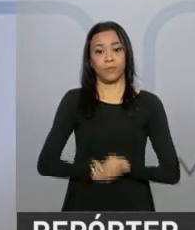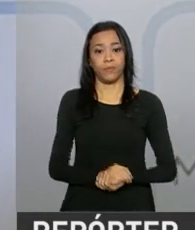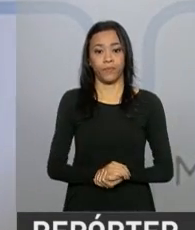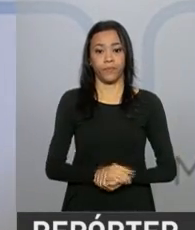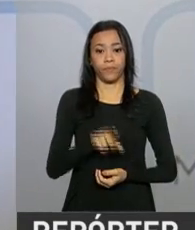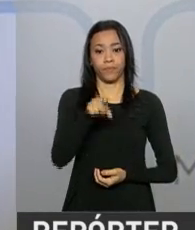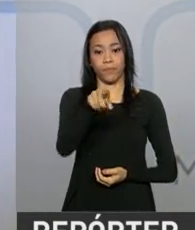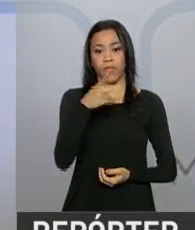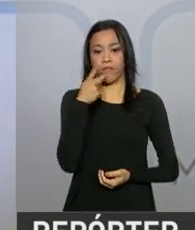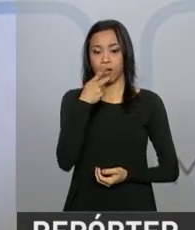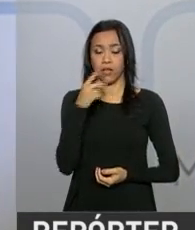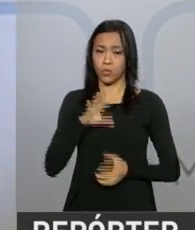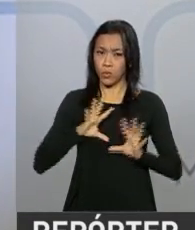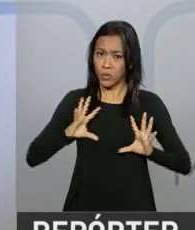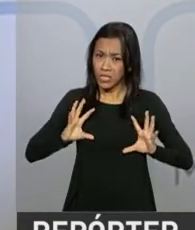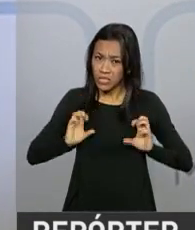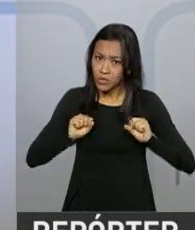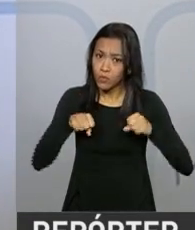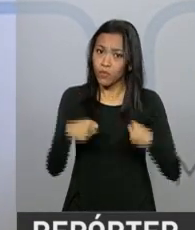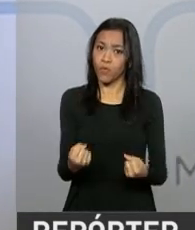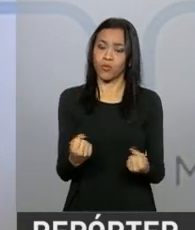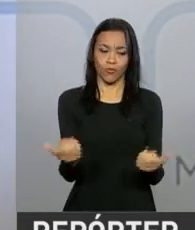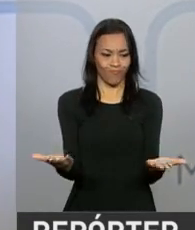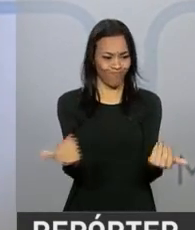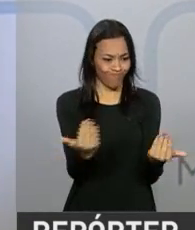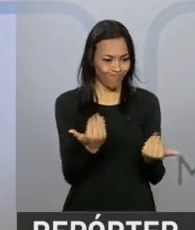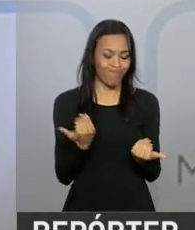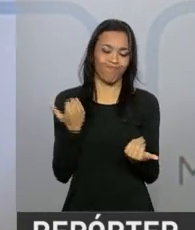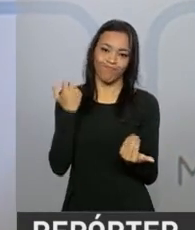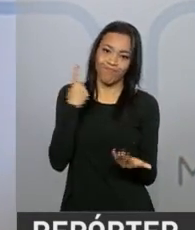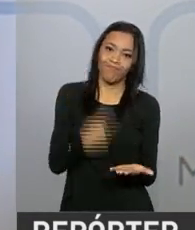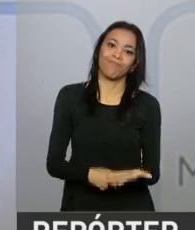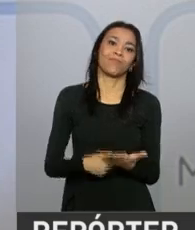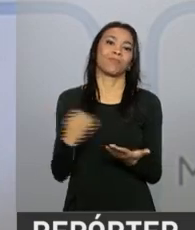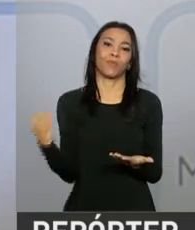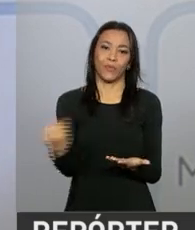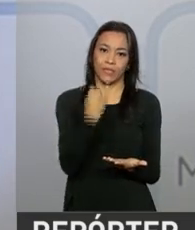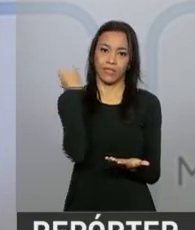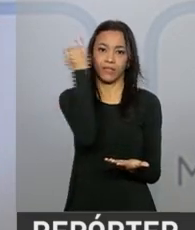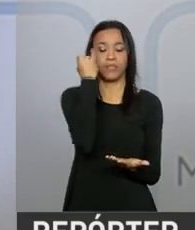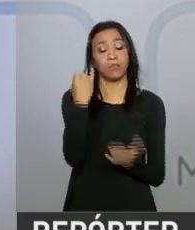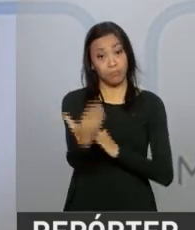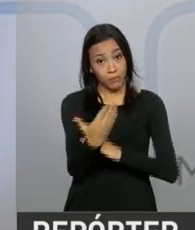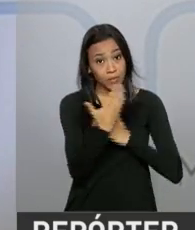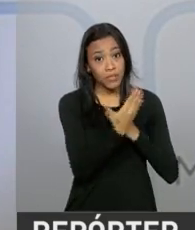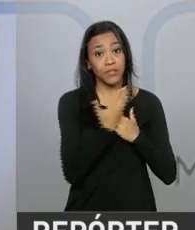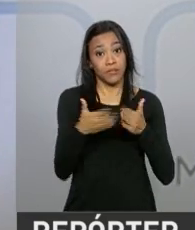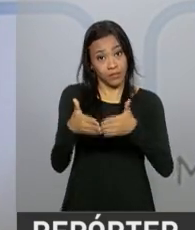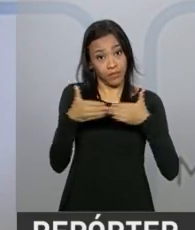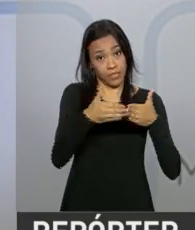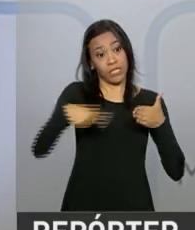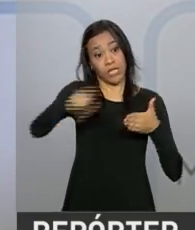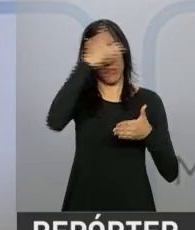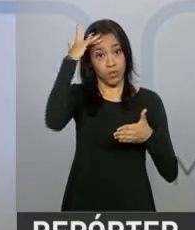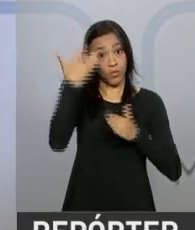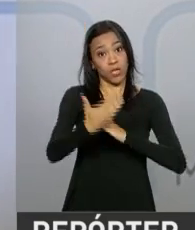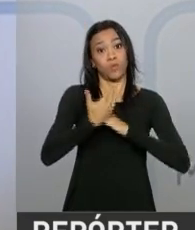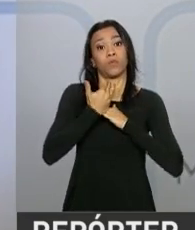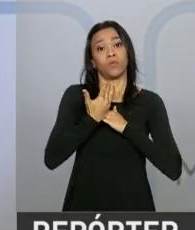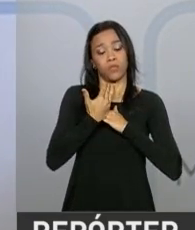Todo esse esforço é muito importante e nós precisamos também que as pessoas colaborem, cooperem para que nós